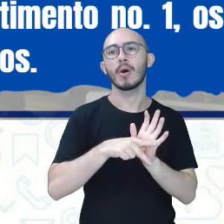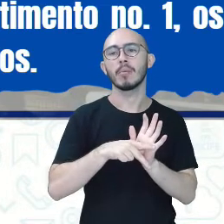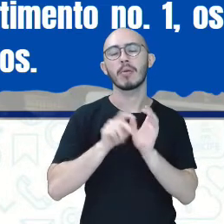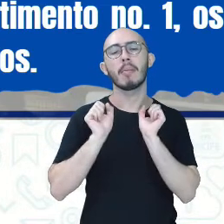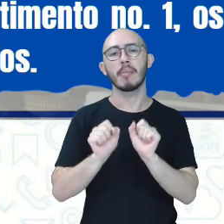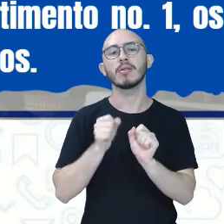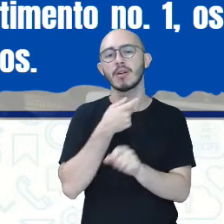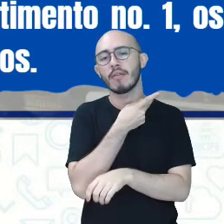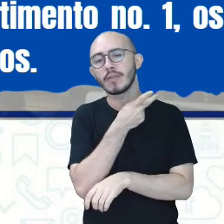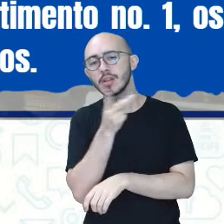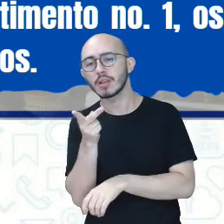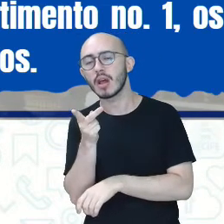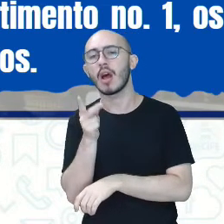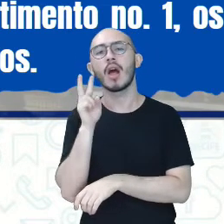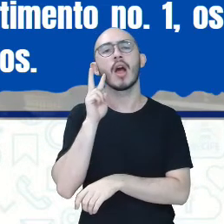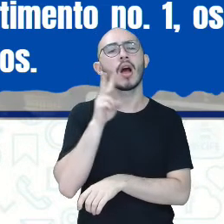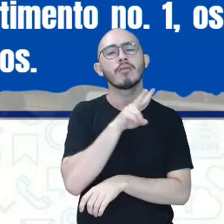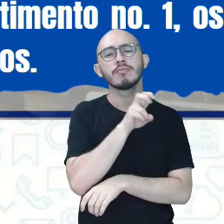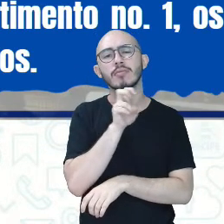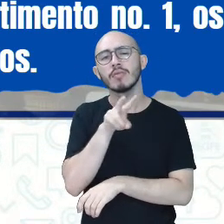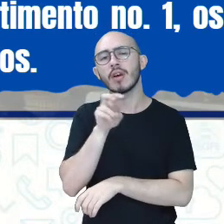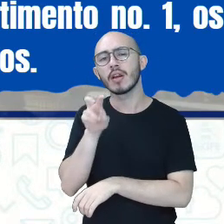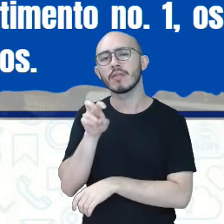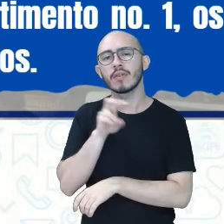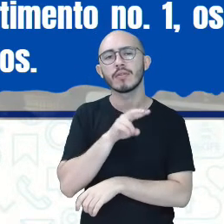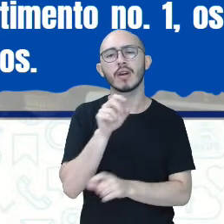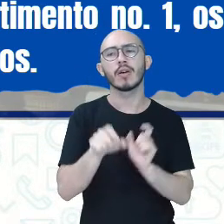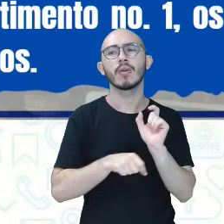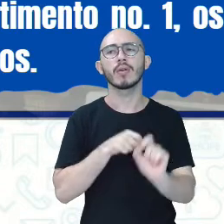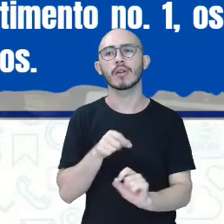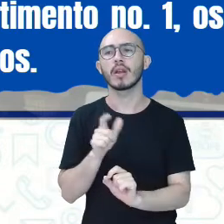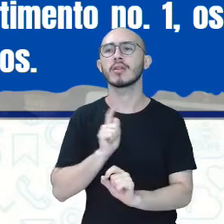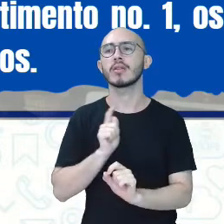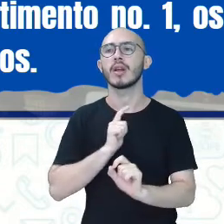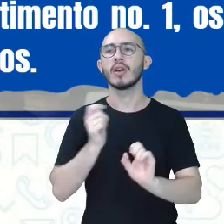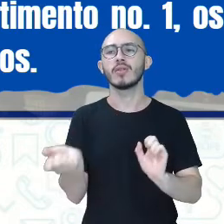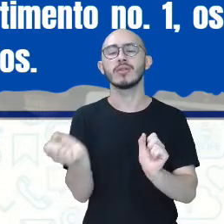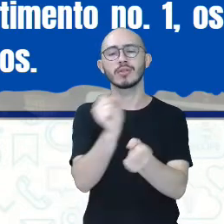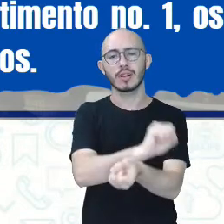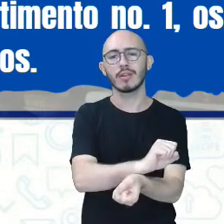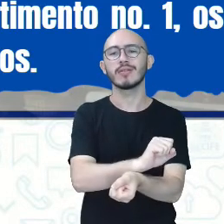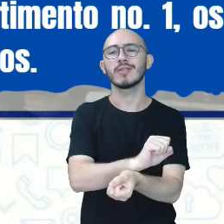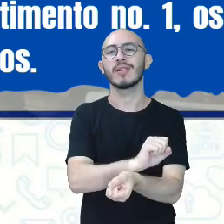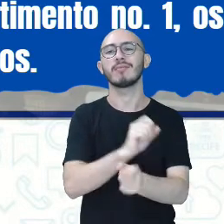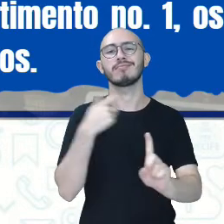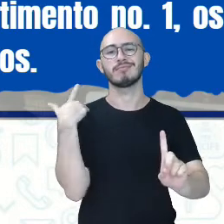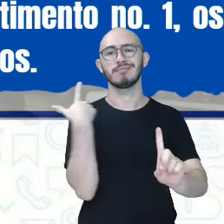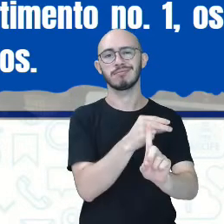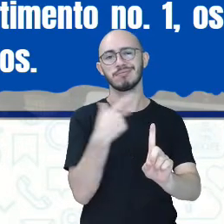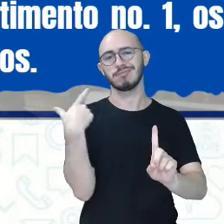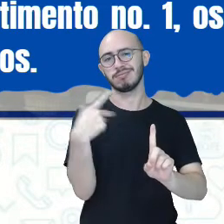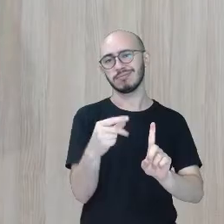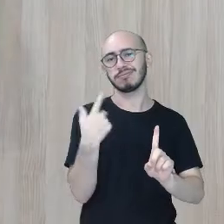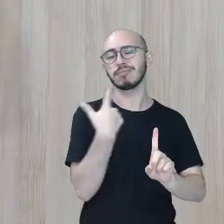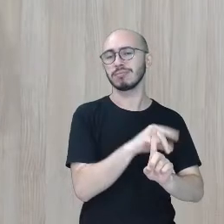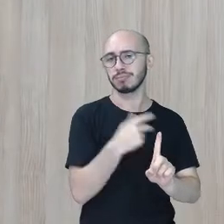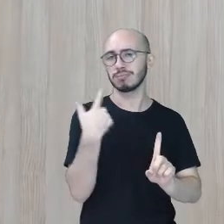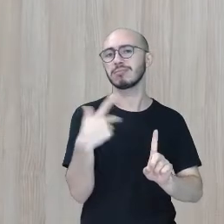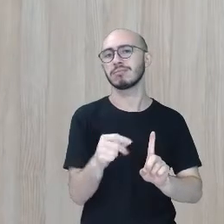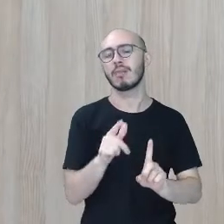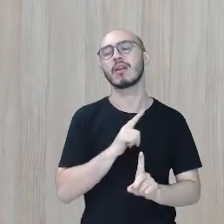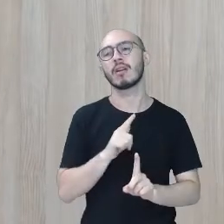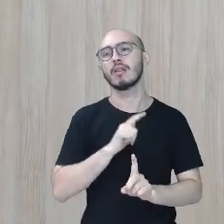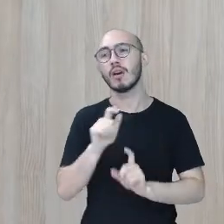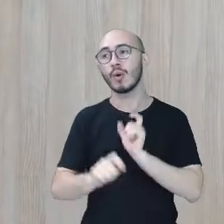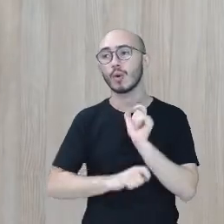possa visitar. Era um local, inclusive, onde os escravos, né, eles eram chicoteados. Então, ele